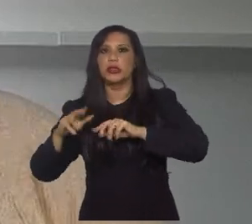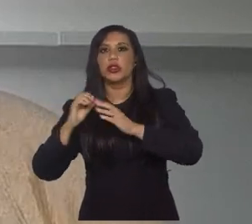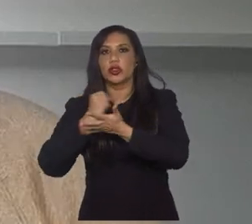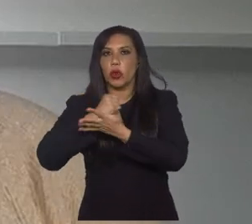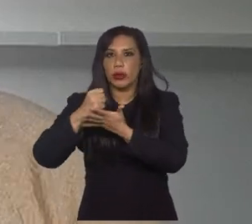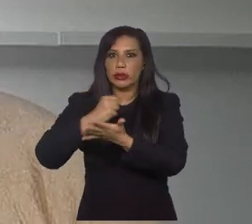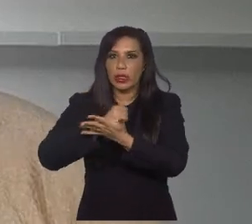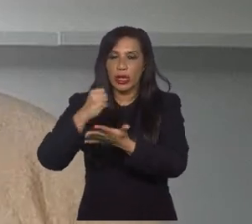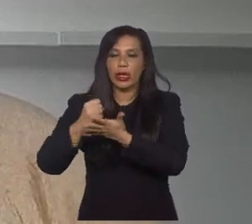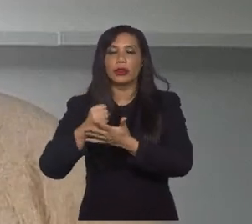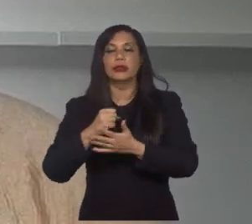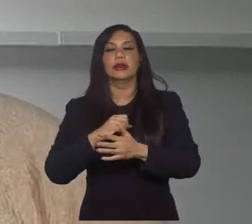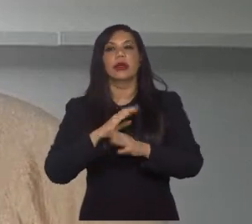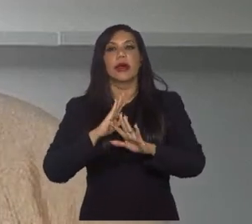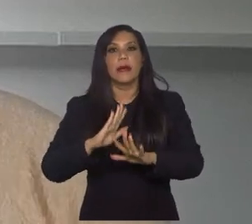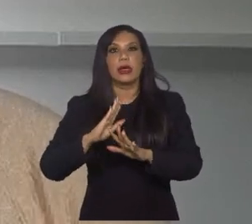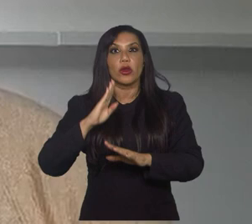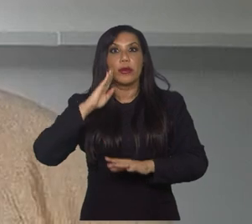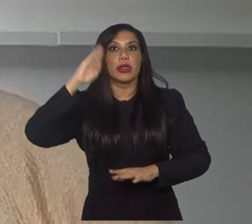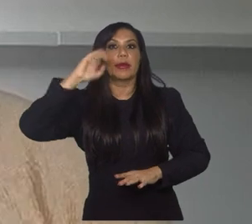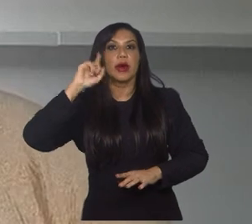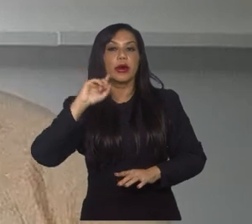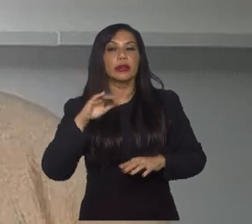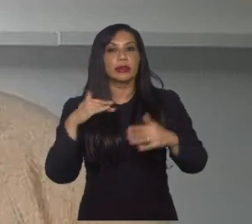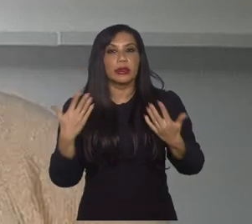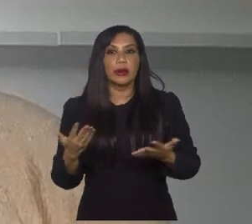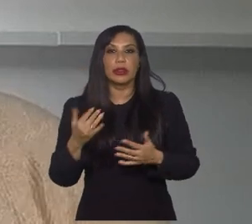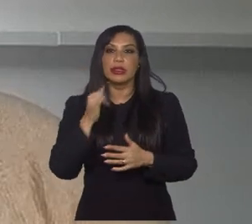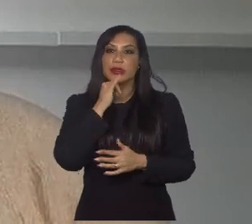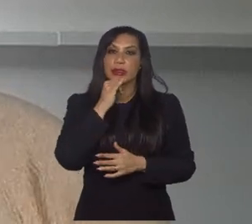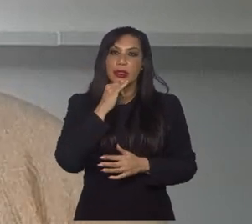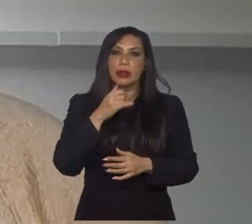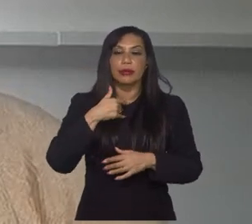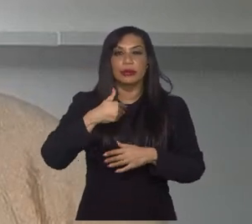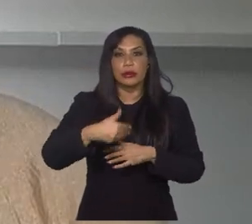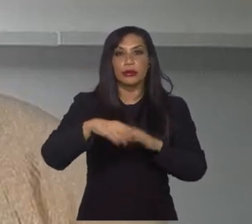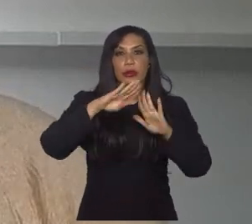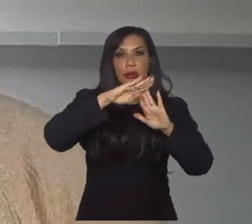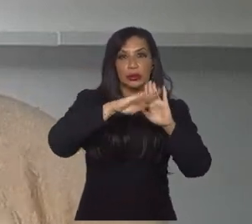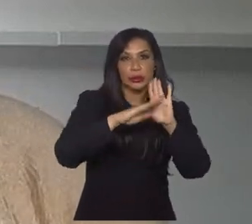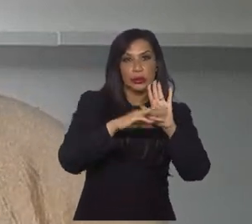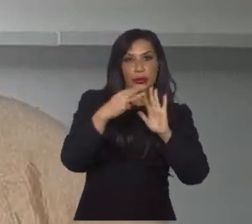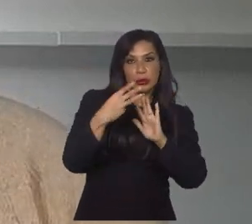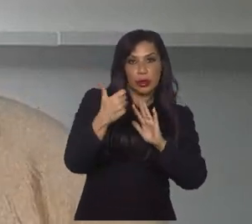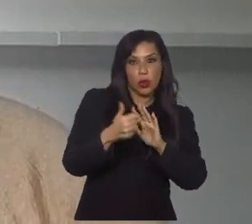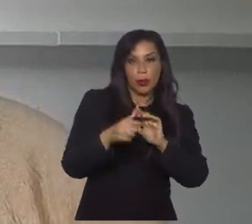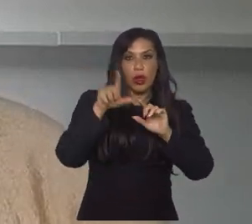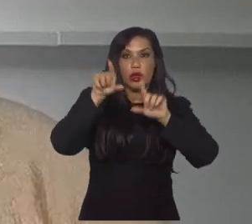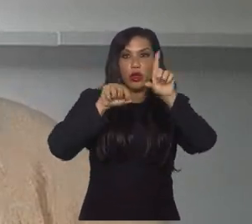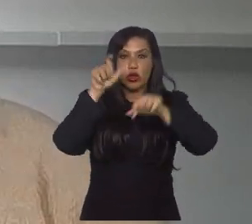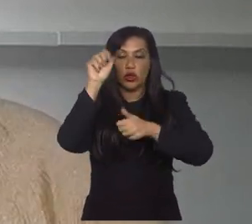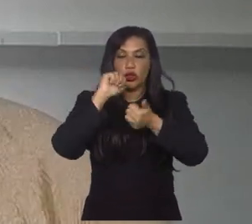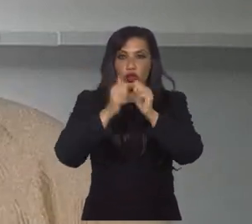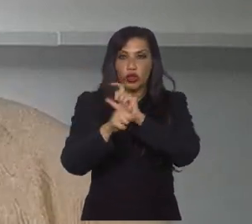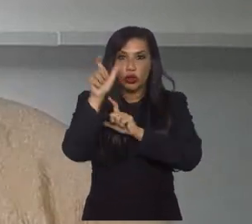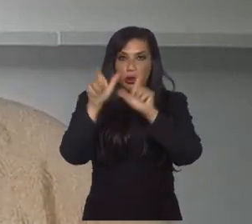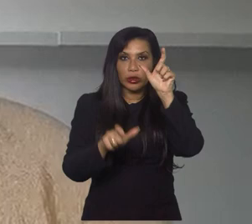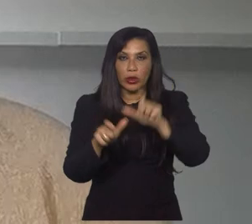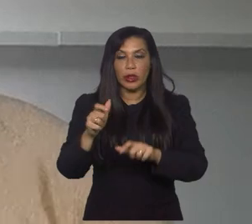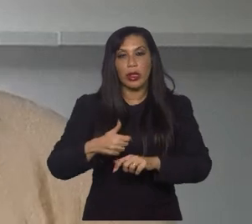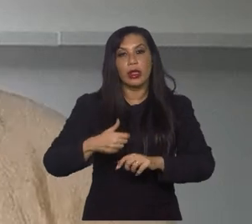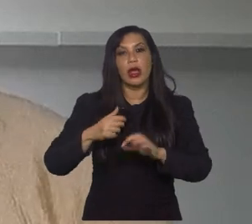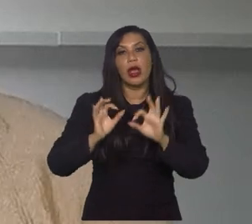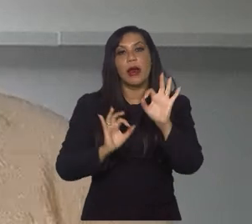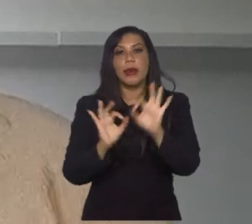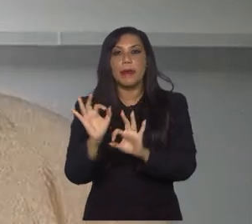são os destaques da equipe. Então, até saiu já uma lista de 31 jogadoras chamadas para fazer essa primeira